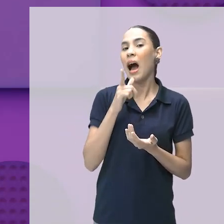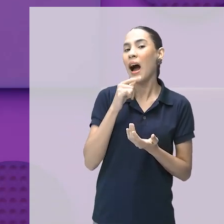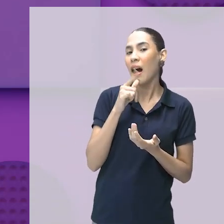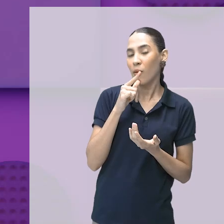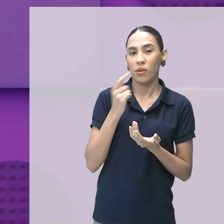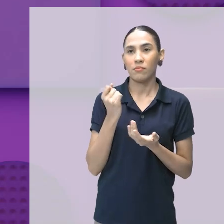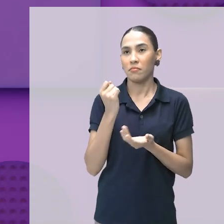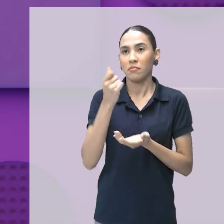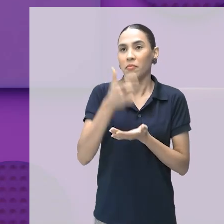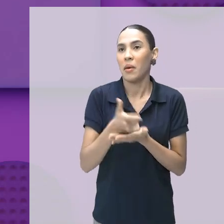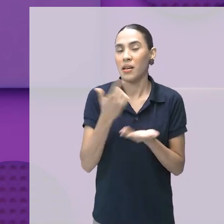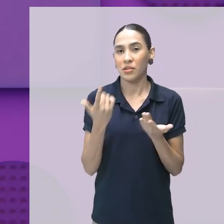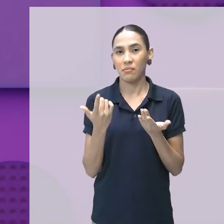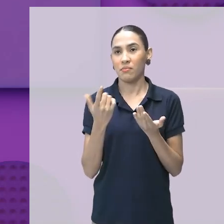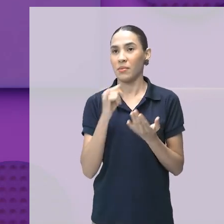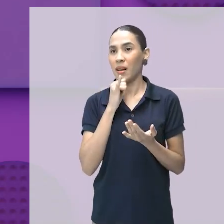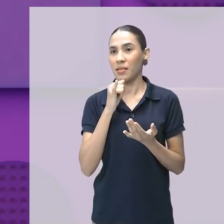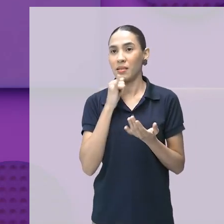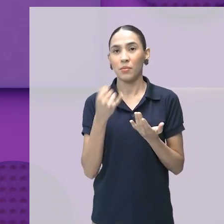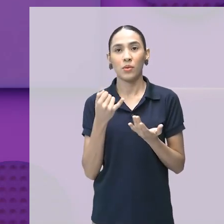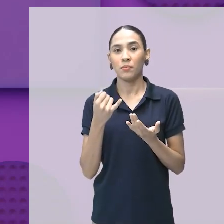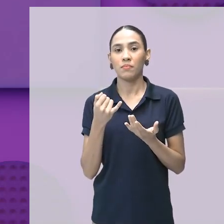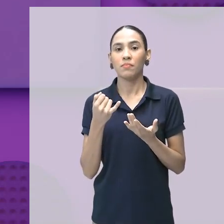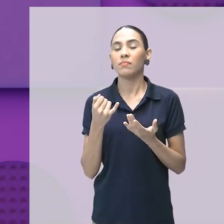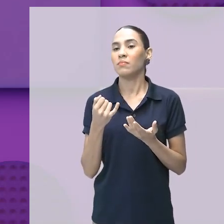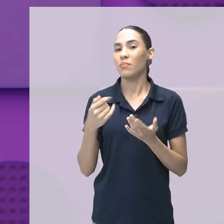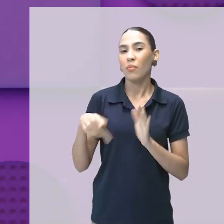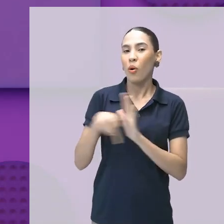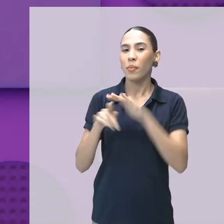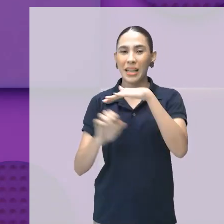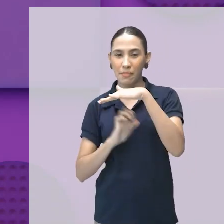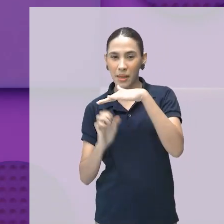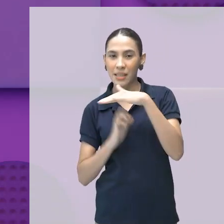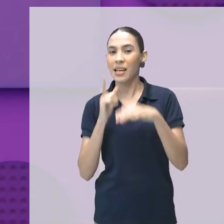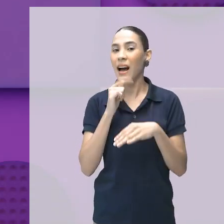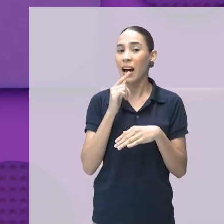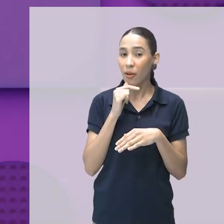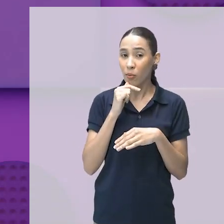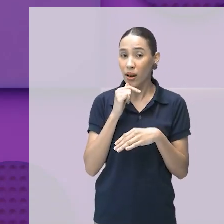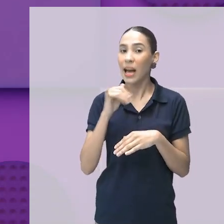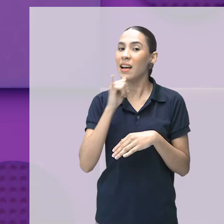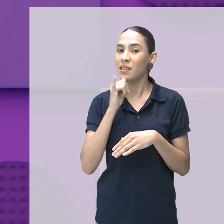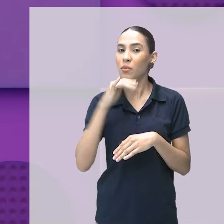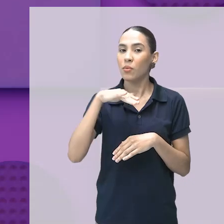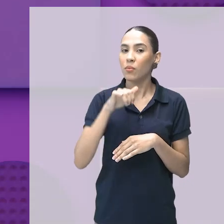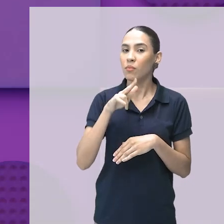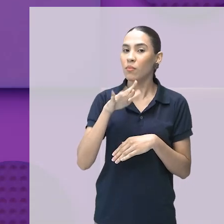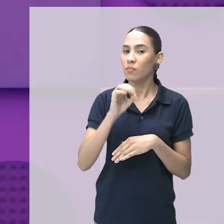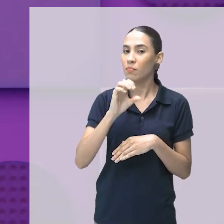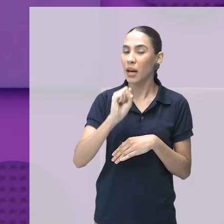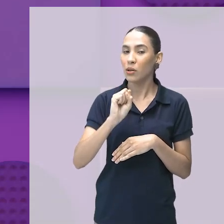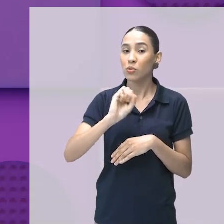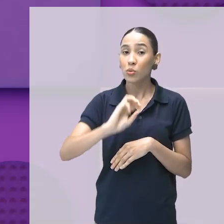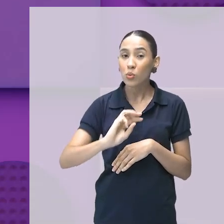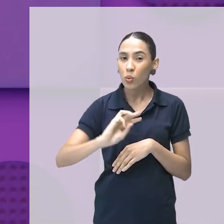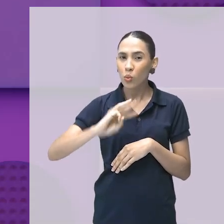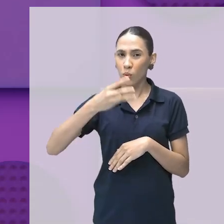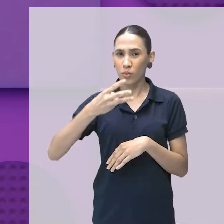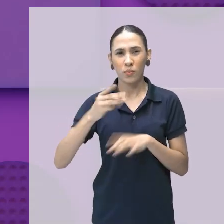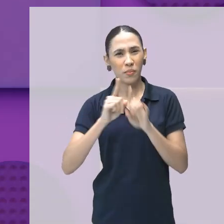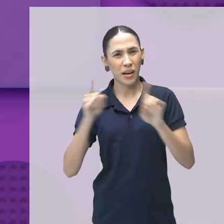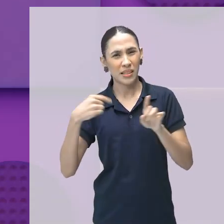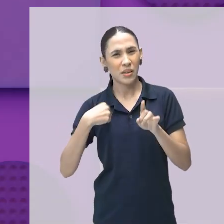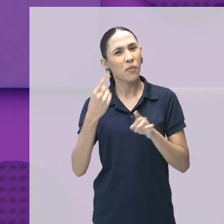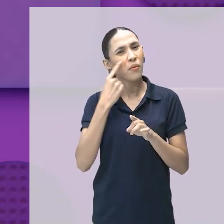ela é vendida, né, pela concessionária de água em metros cúbicos. Só que lá eu vejo sair em